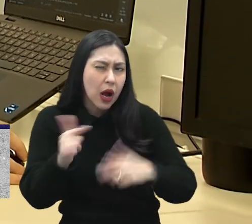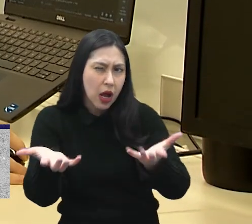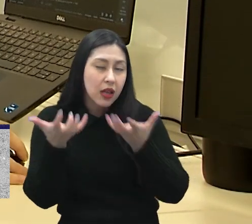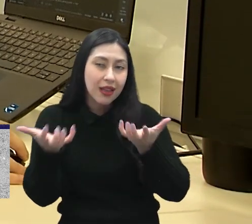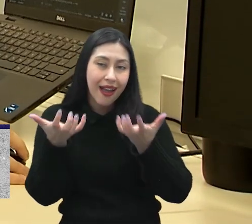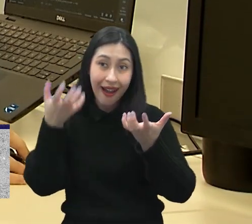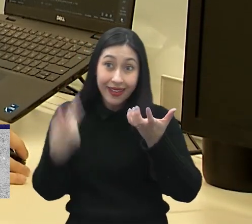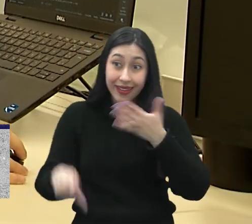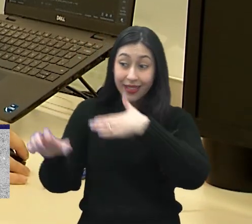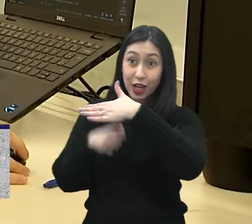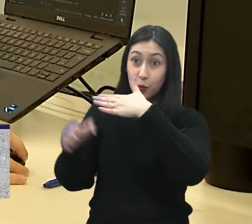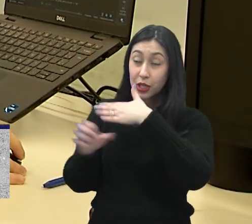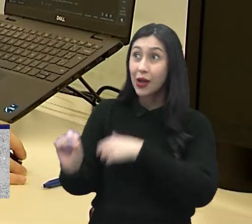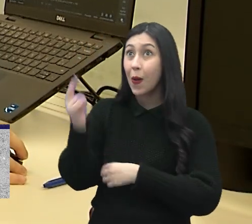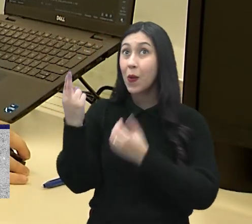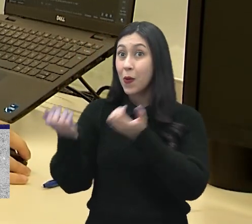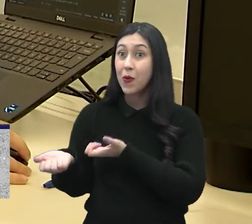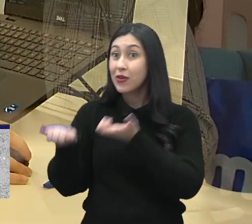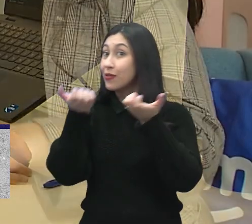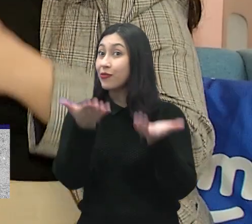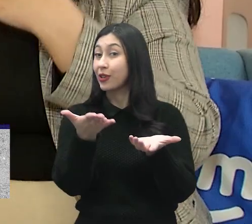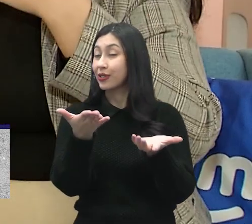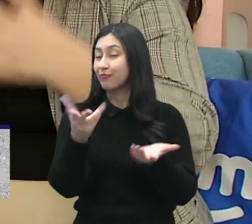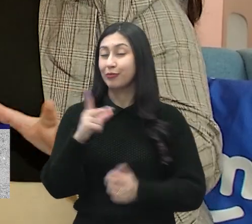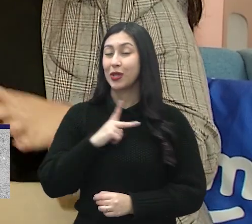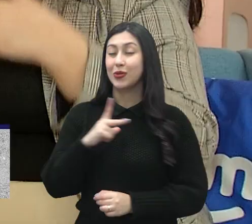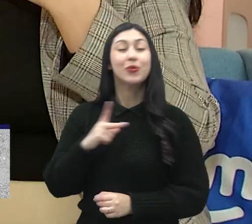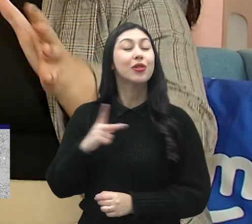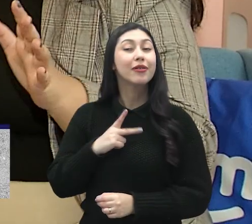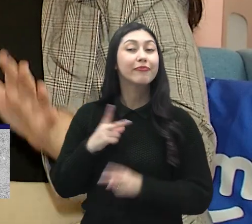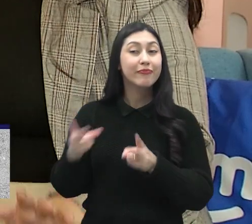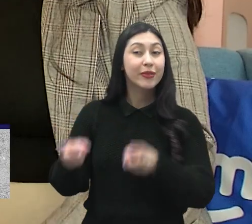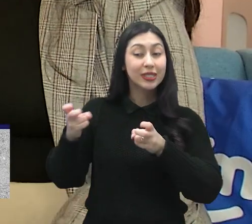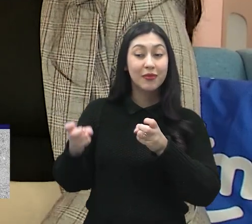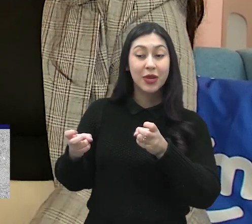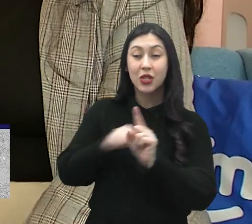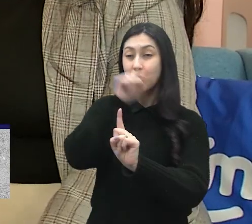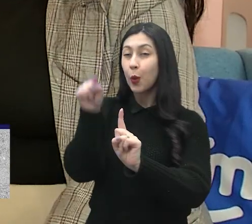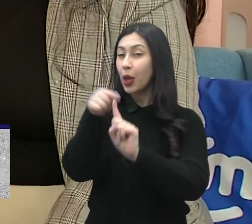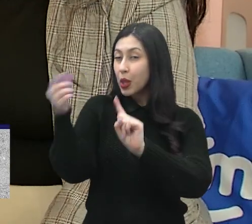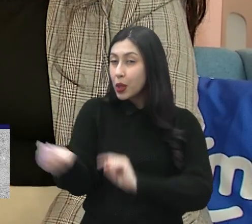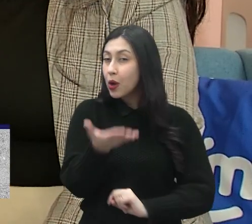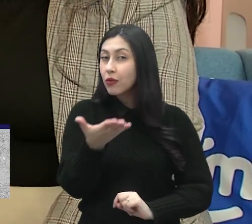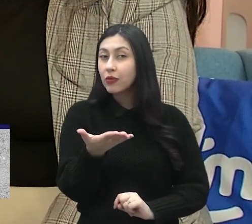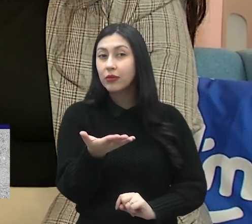até mesmo fora, pensando agora no Rodney individual? Você enxerga próximas metas assim a serem cumpridas?